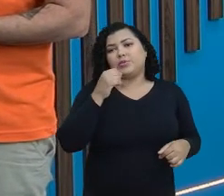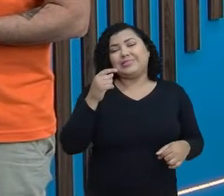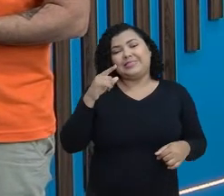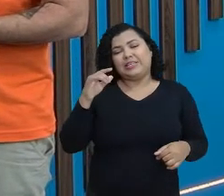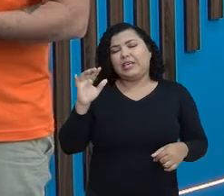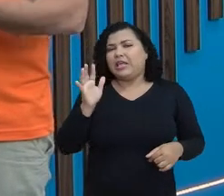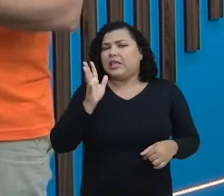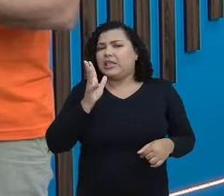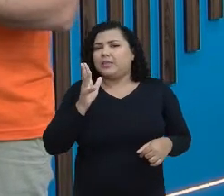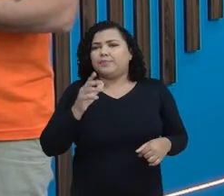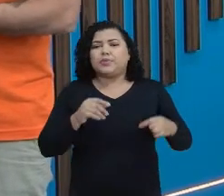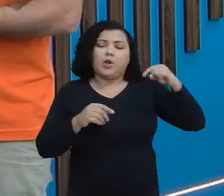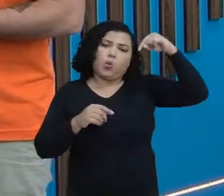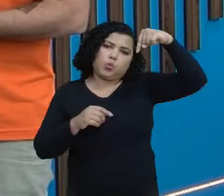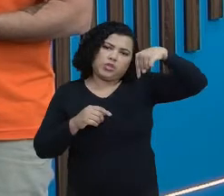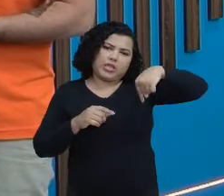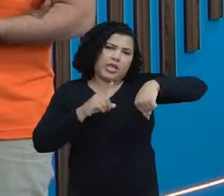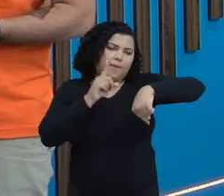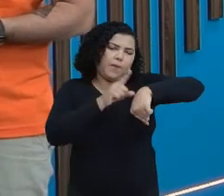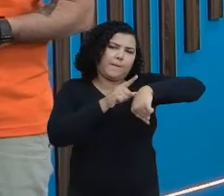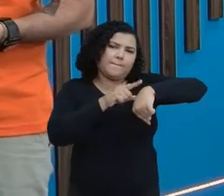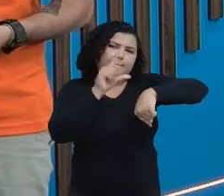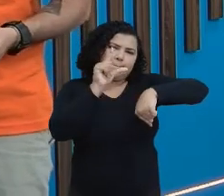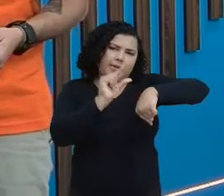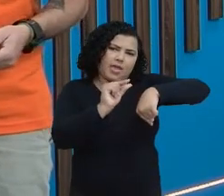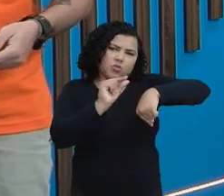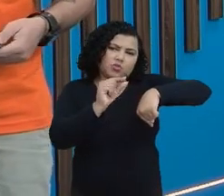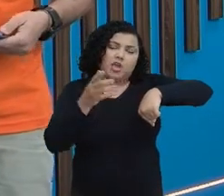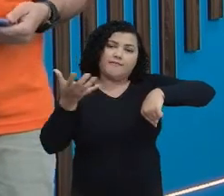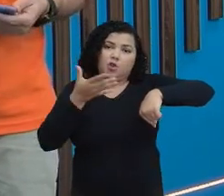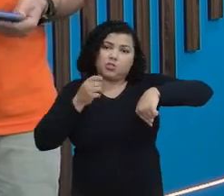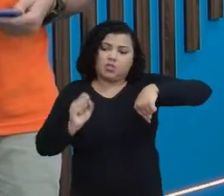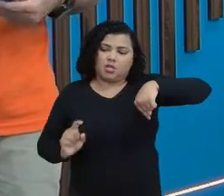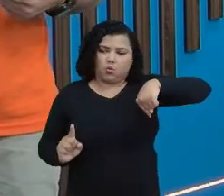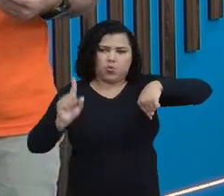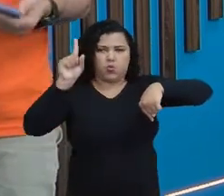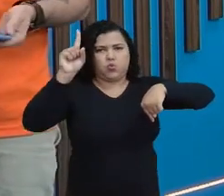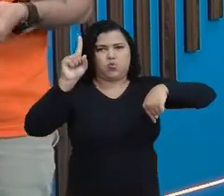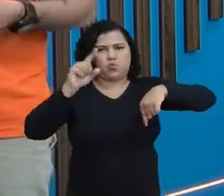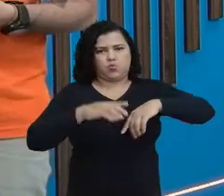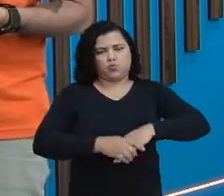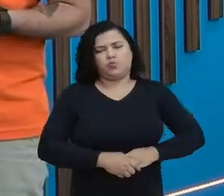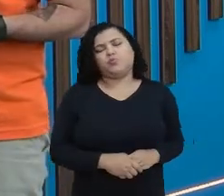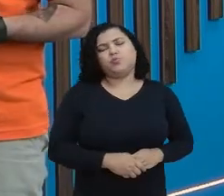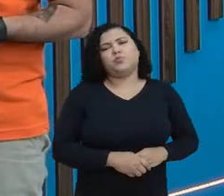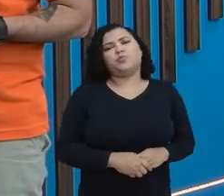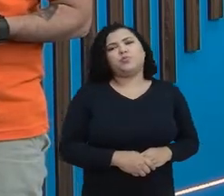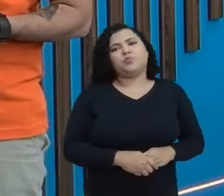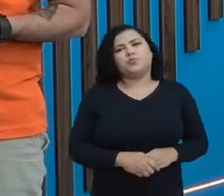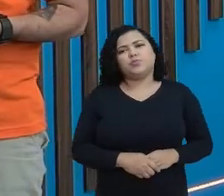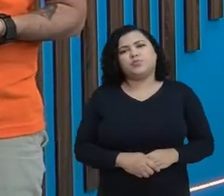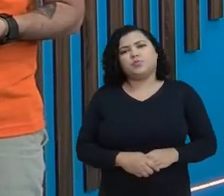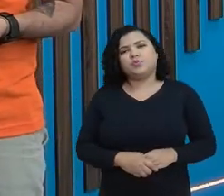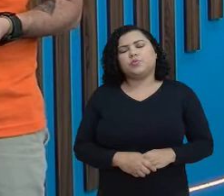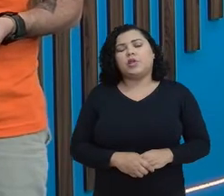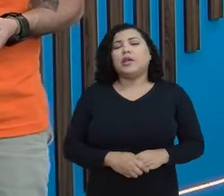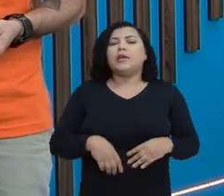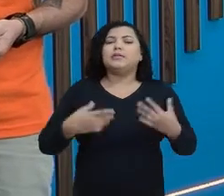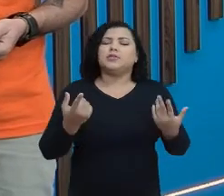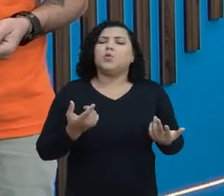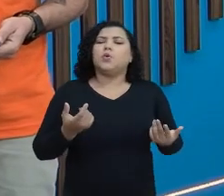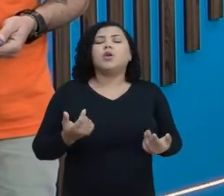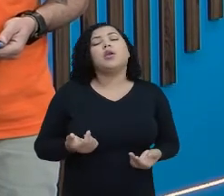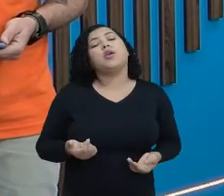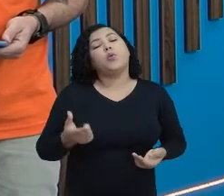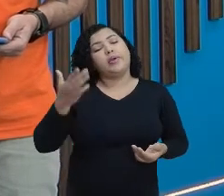velocidade, quanto menor o tempo, maior a velocidade. Eu consigo dizer, eu consigo afirmar que essas grandezas elas